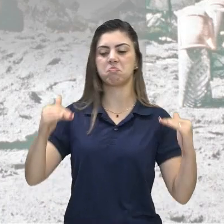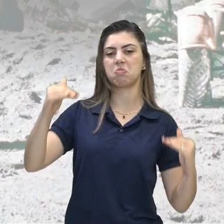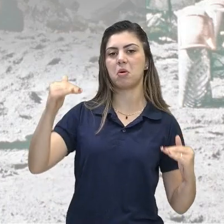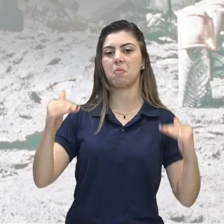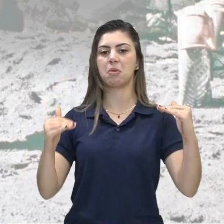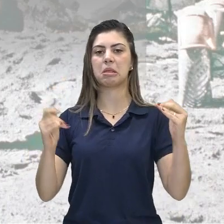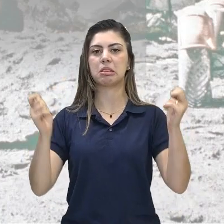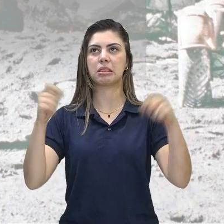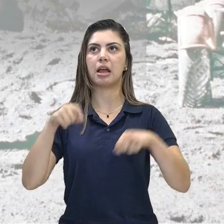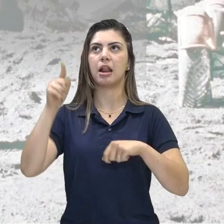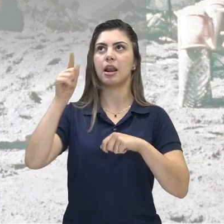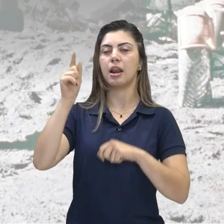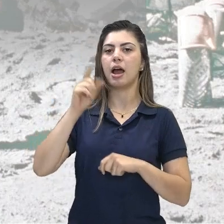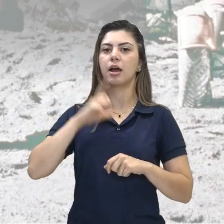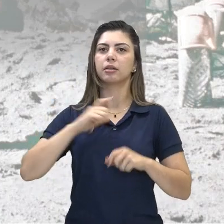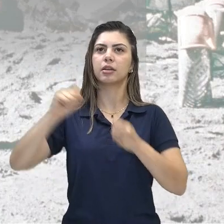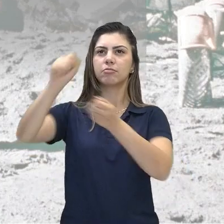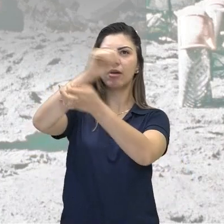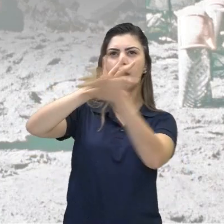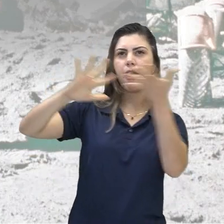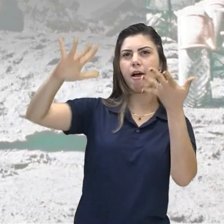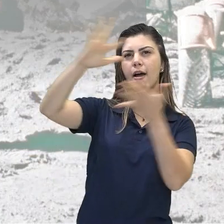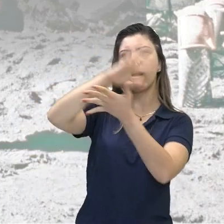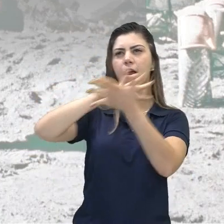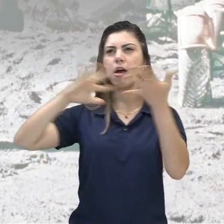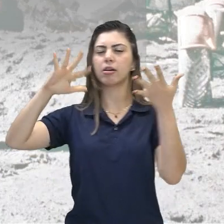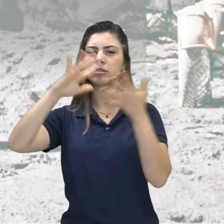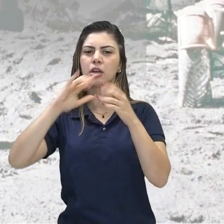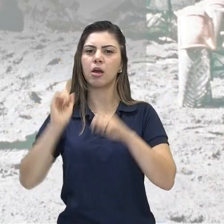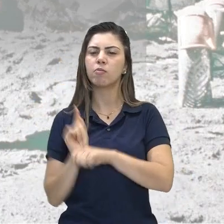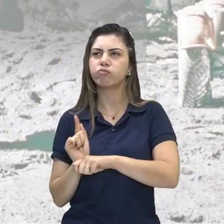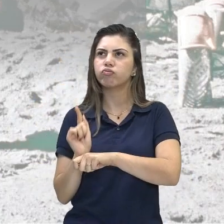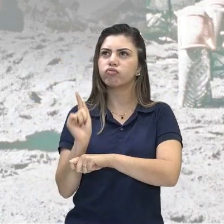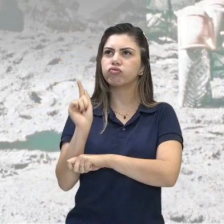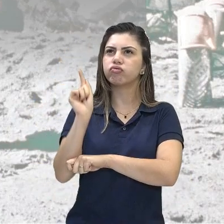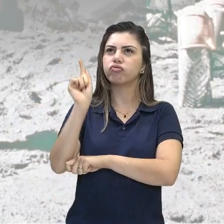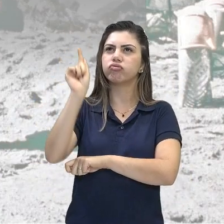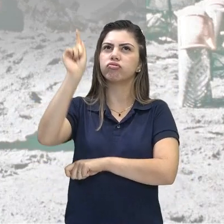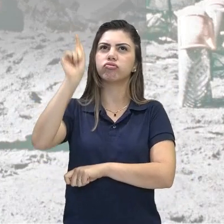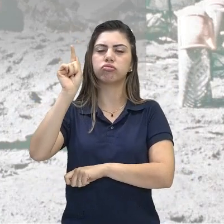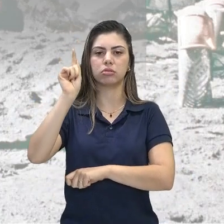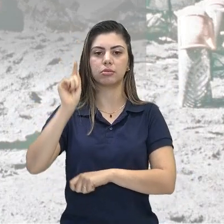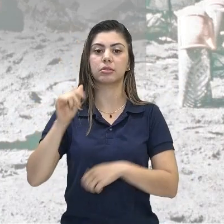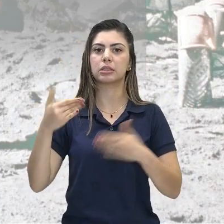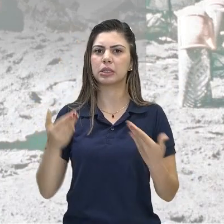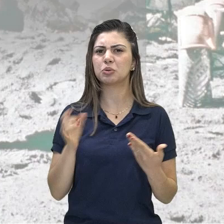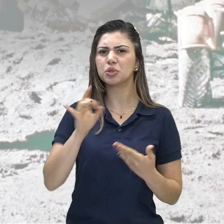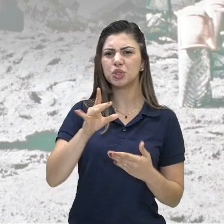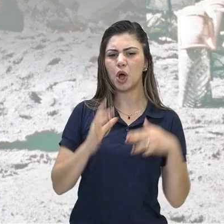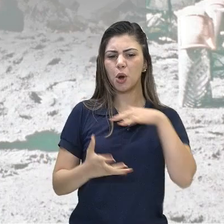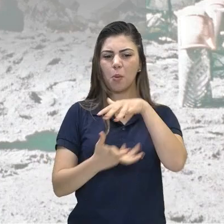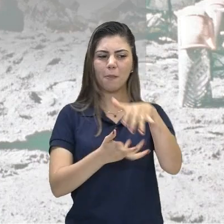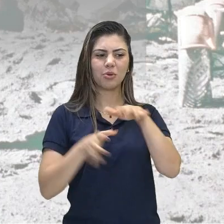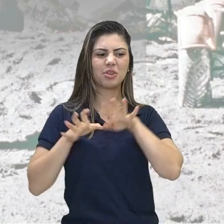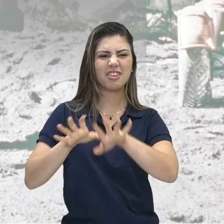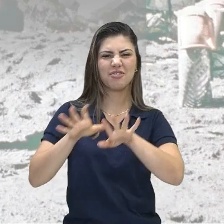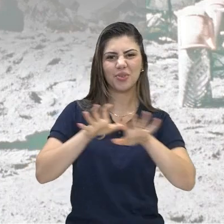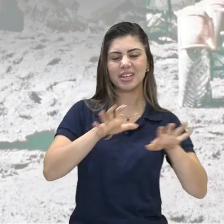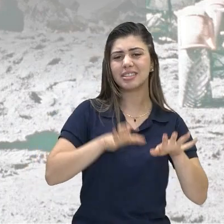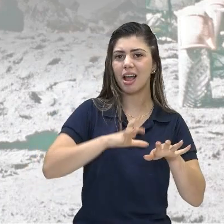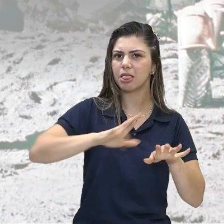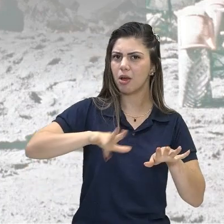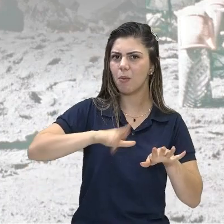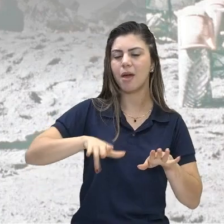exploração espacial. Então, não bastava só ampliar suas áreas de influência no planeta, mas também